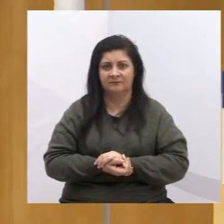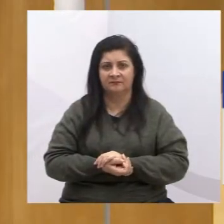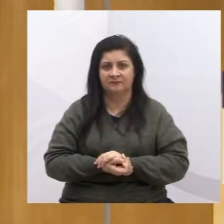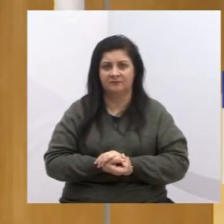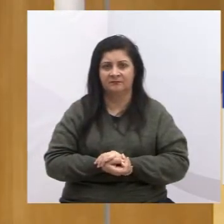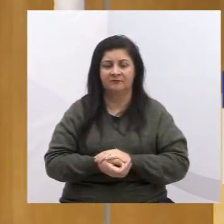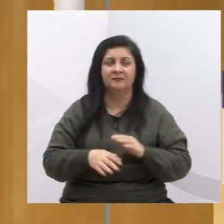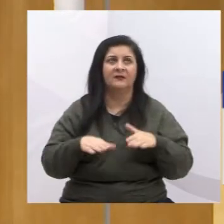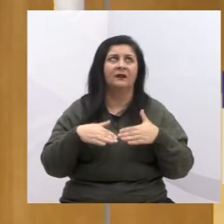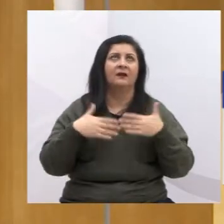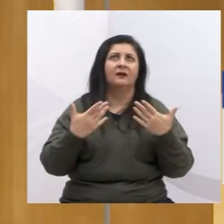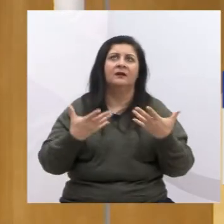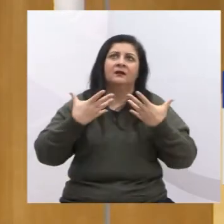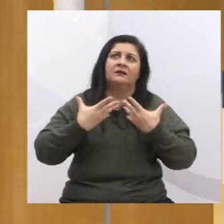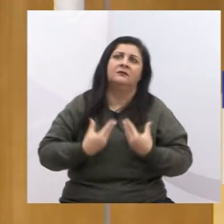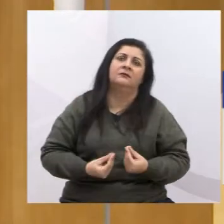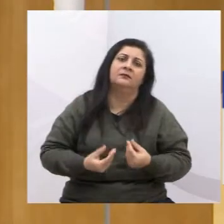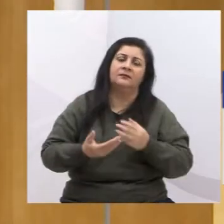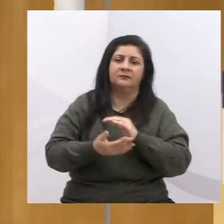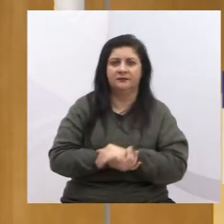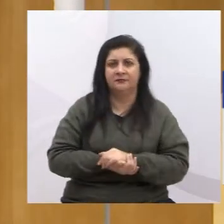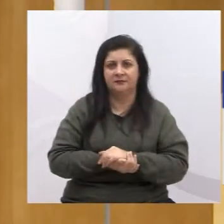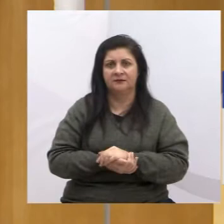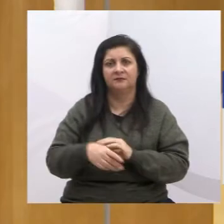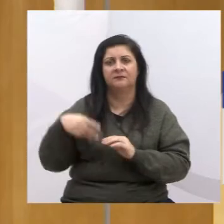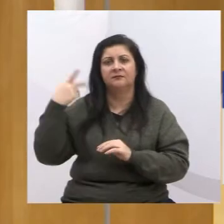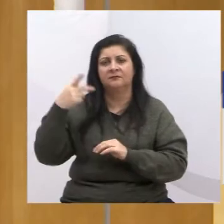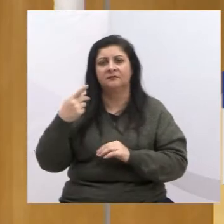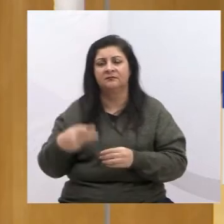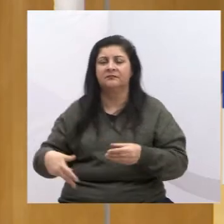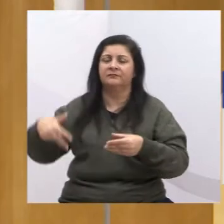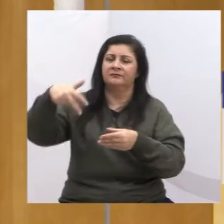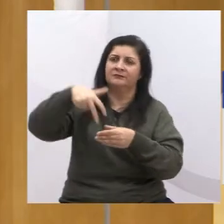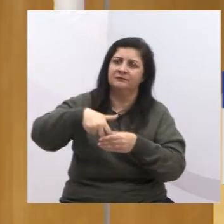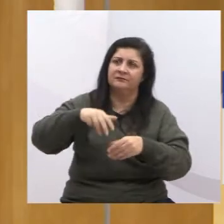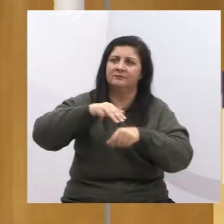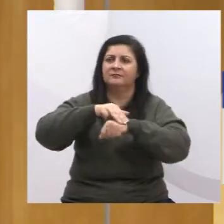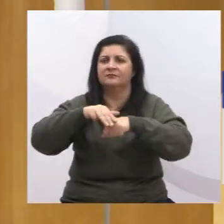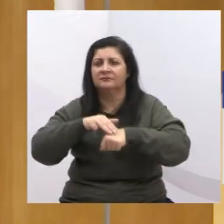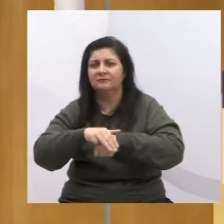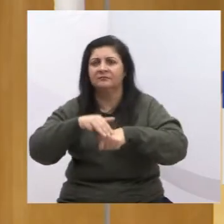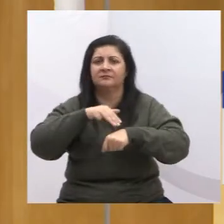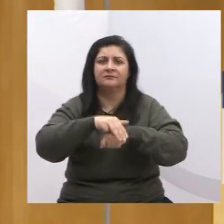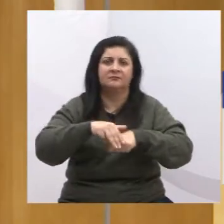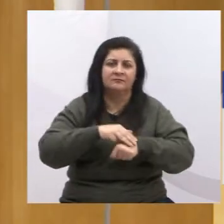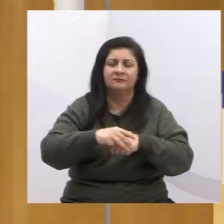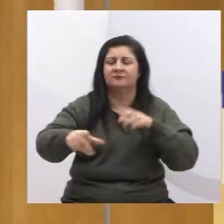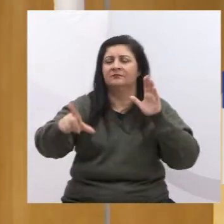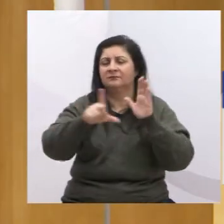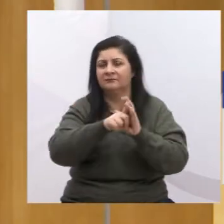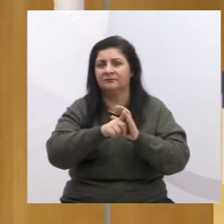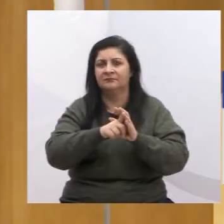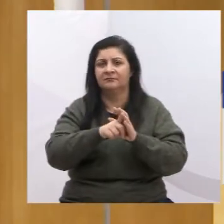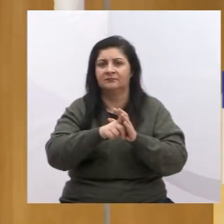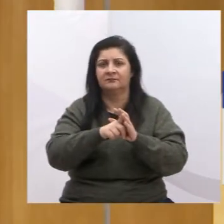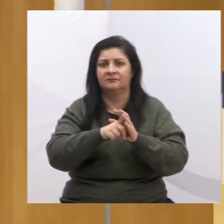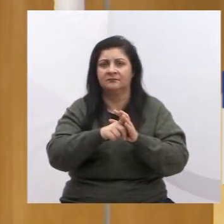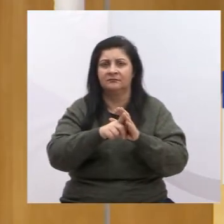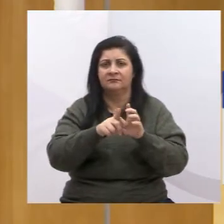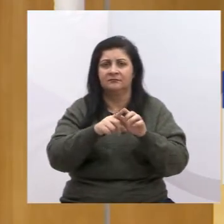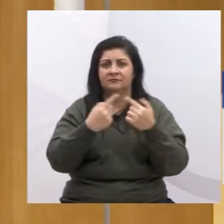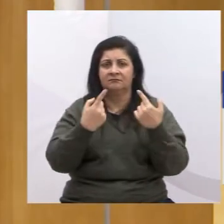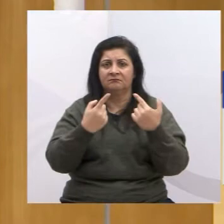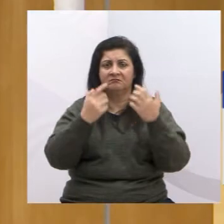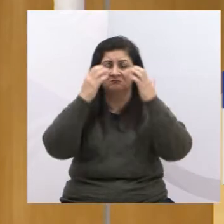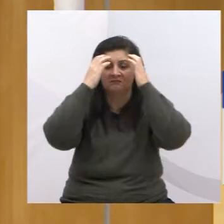Senão fica cansativo. Nós, vereadores, vim aqui debater, colocar leis, e a lei não ser